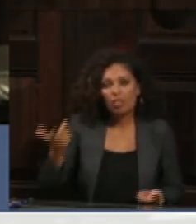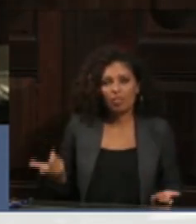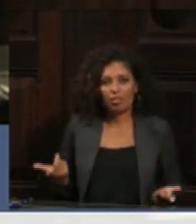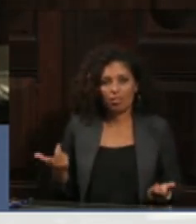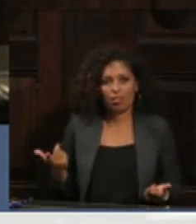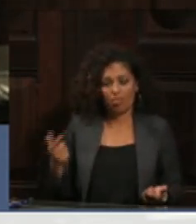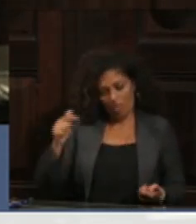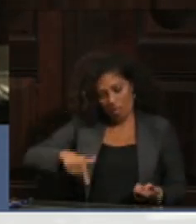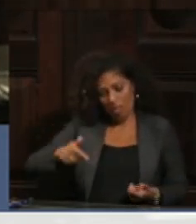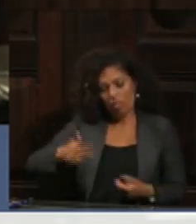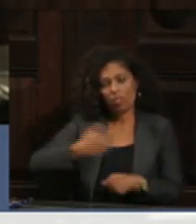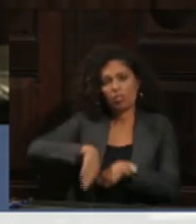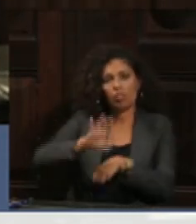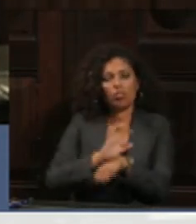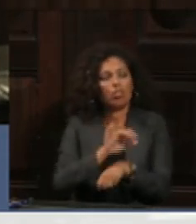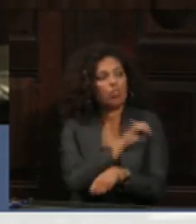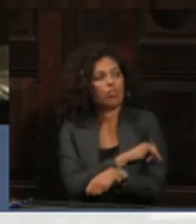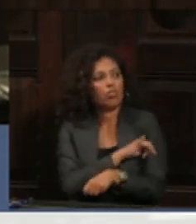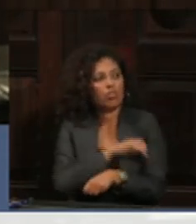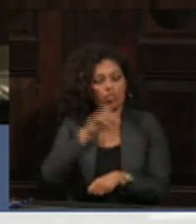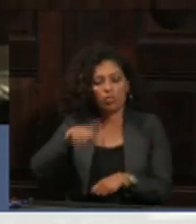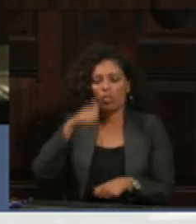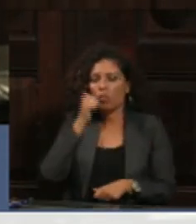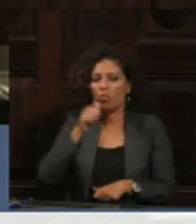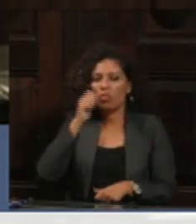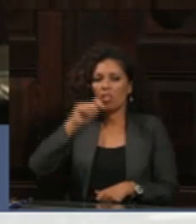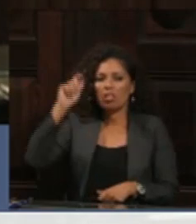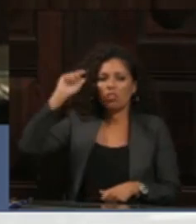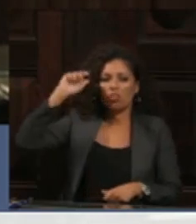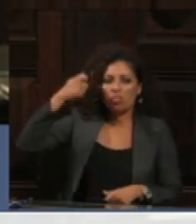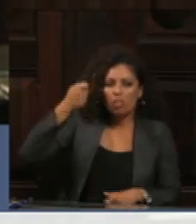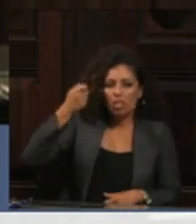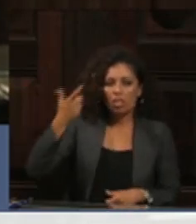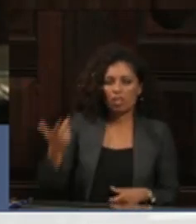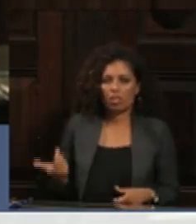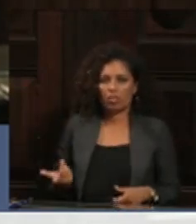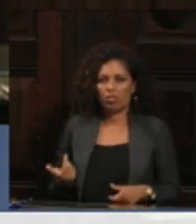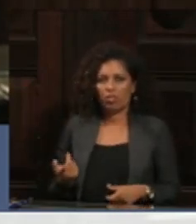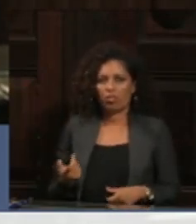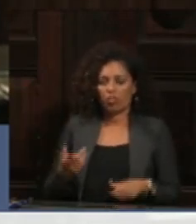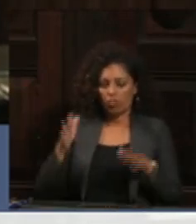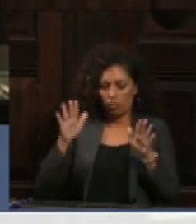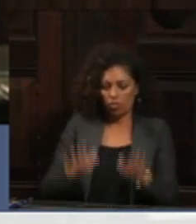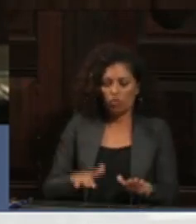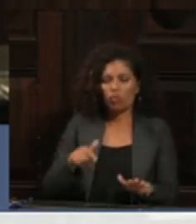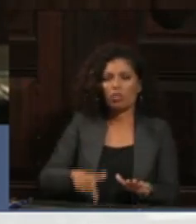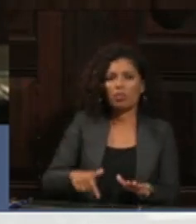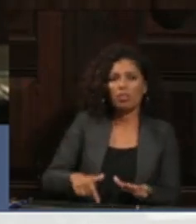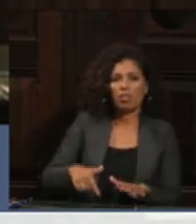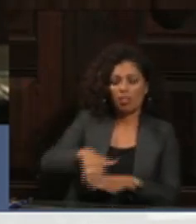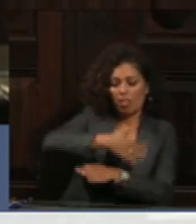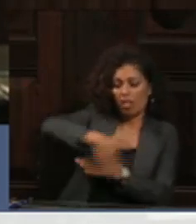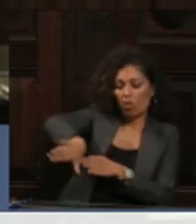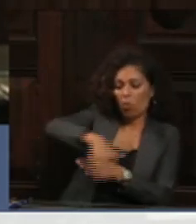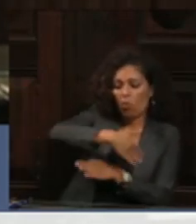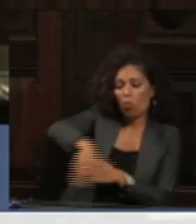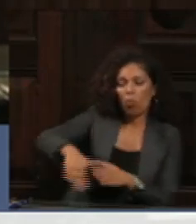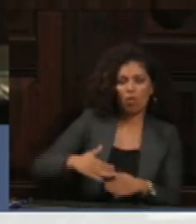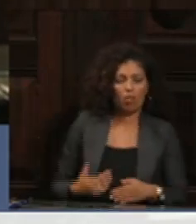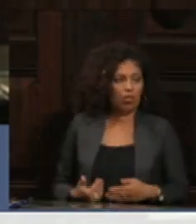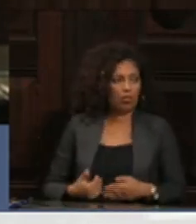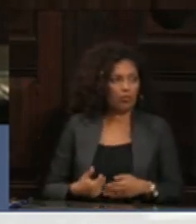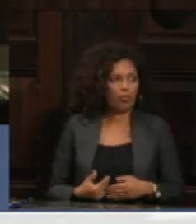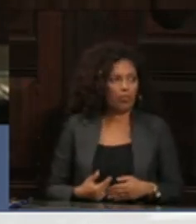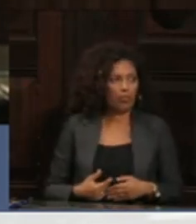estado. E são mulheres negras que estão ou nas ruas, a gente passa nas ruas, a